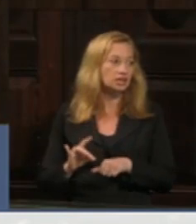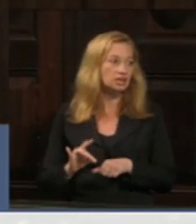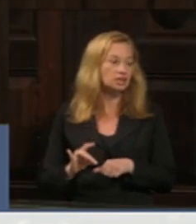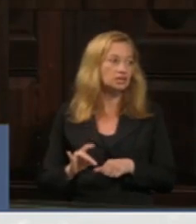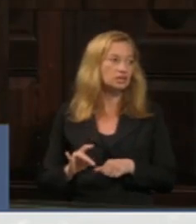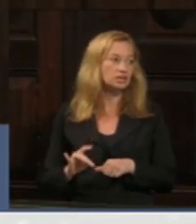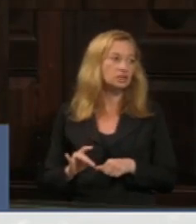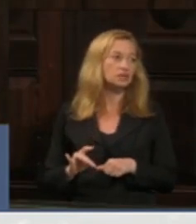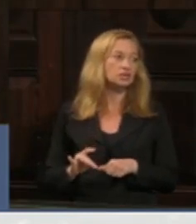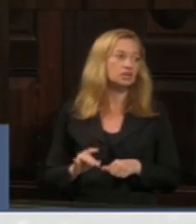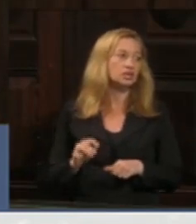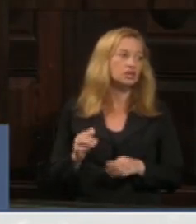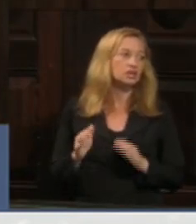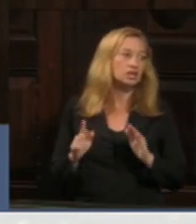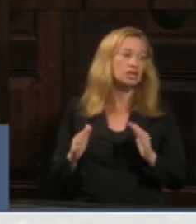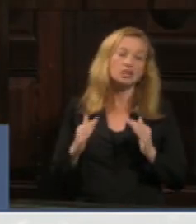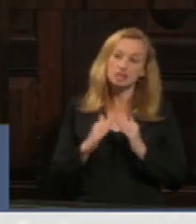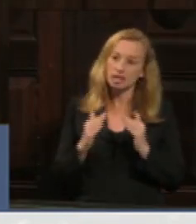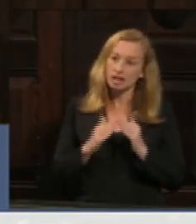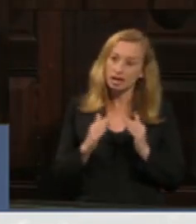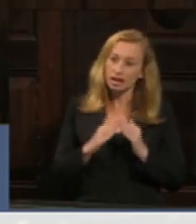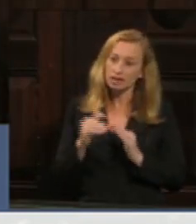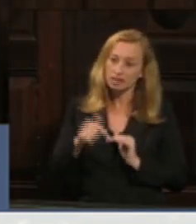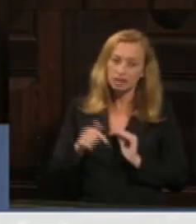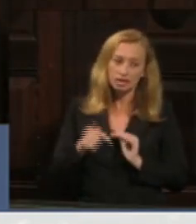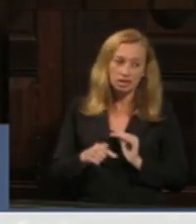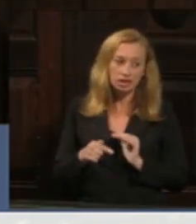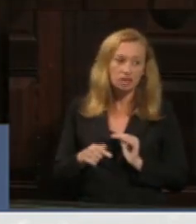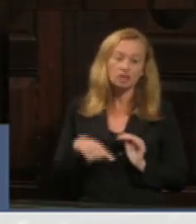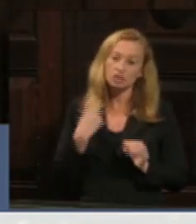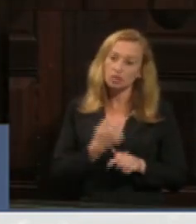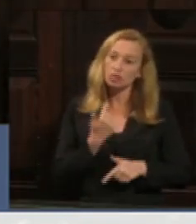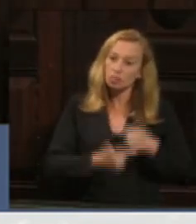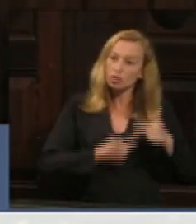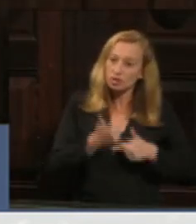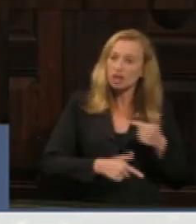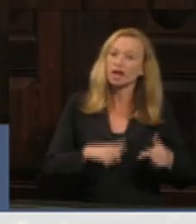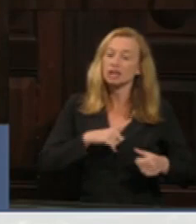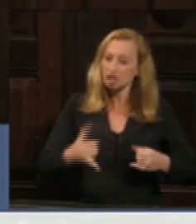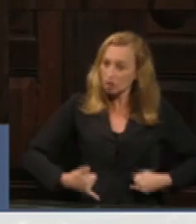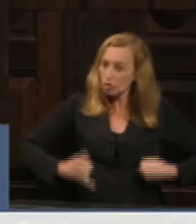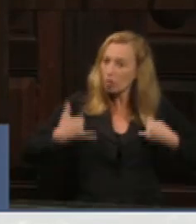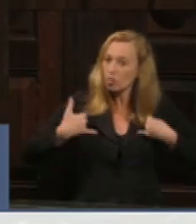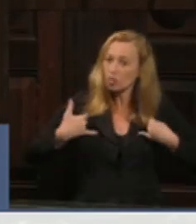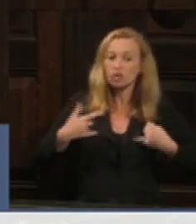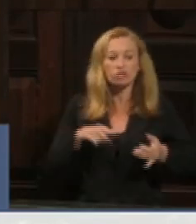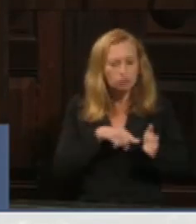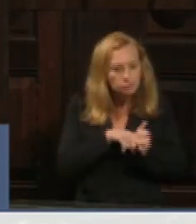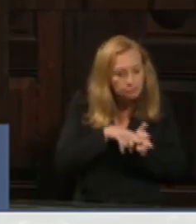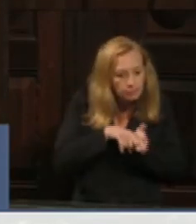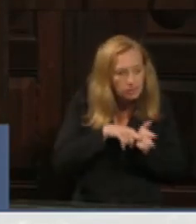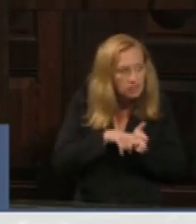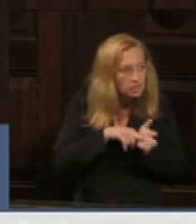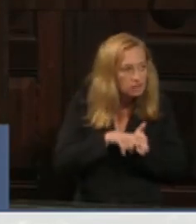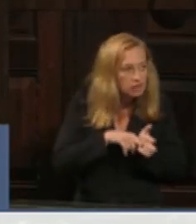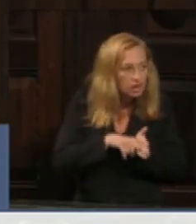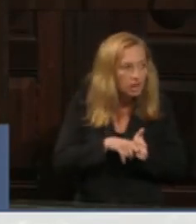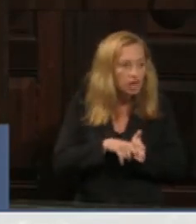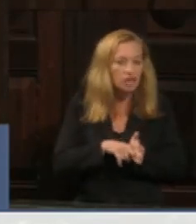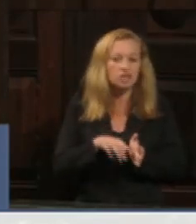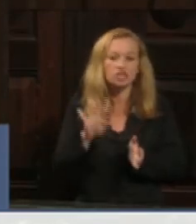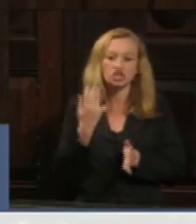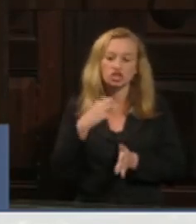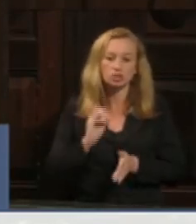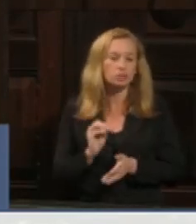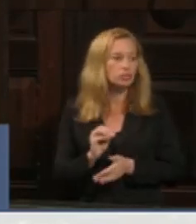protocolada nessa casa, que eu tenho orgulho de fazer parte como membro, e vamos fiscalizar, Chico Machado, meu nobre